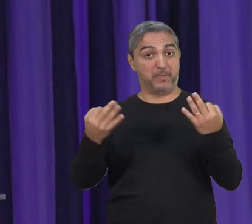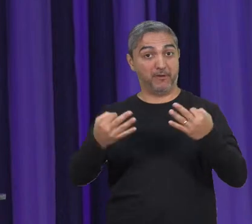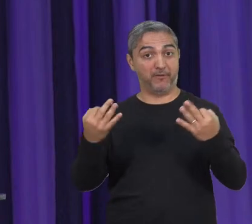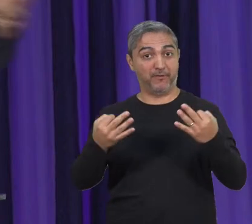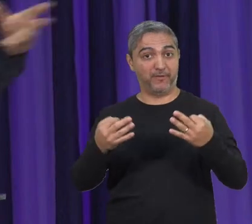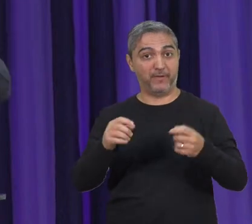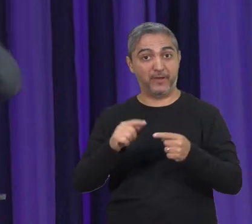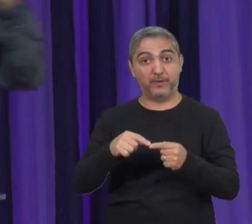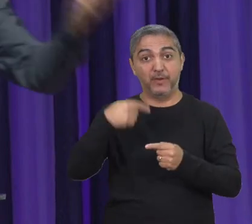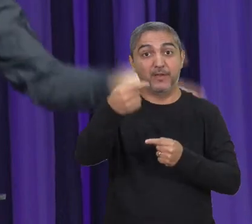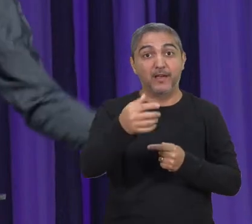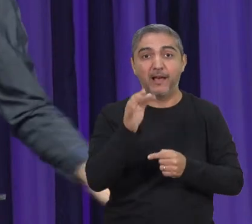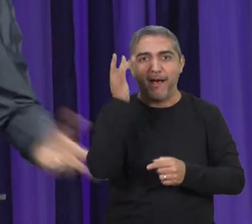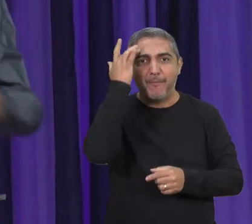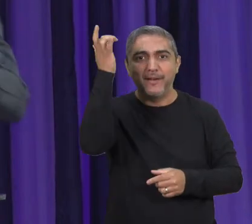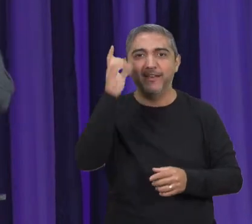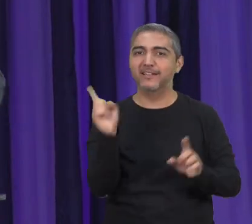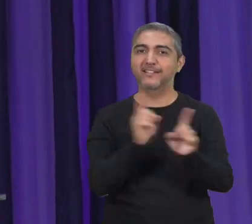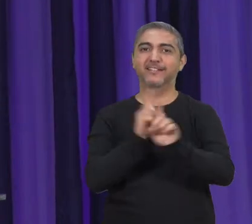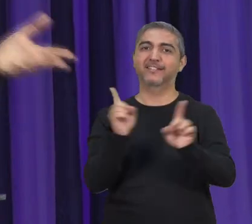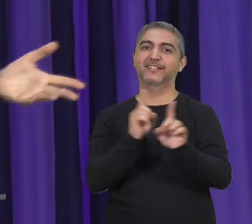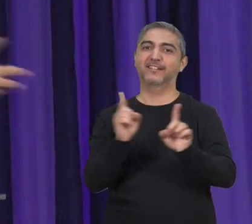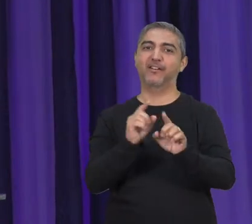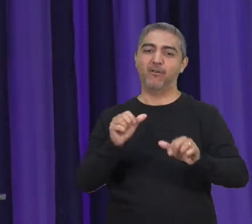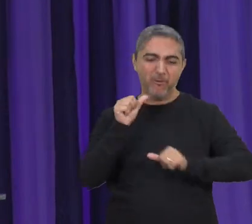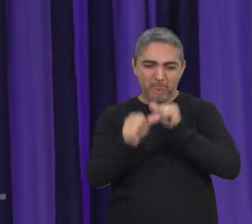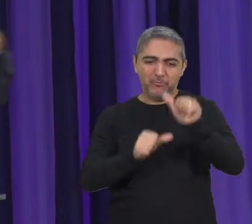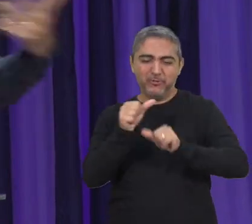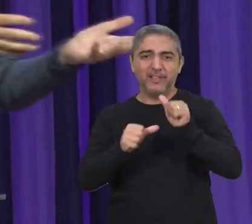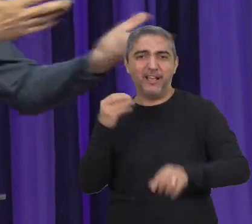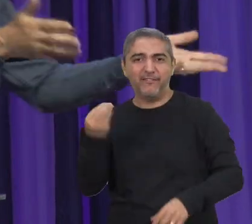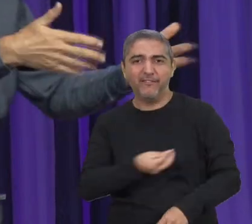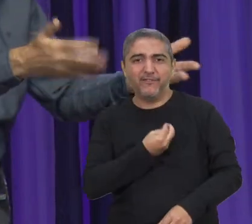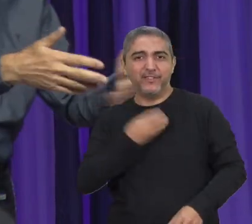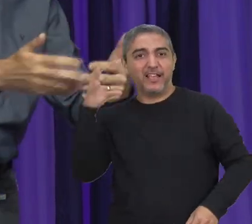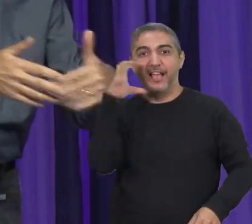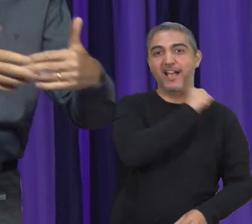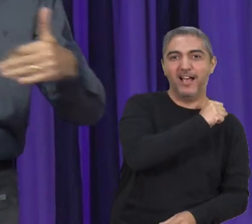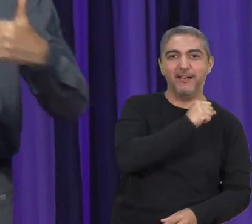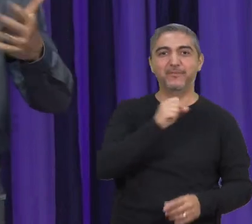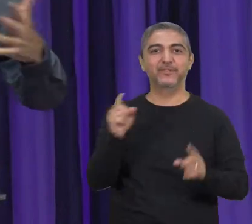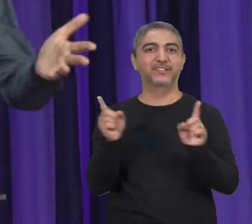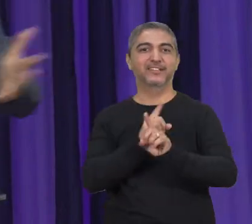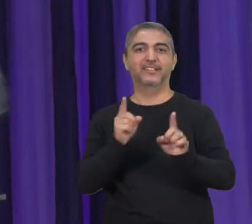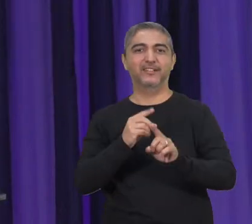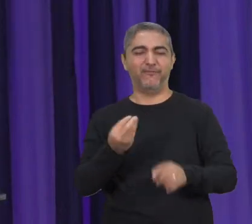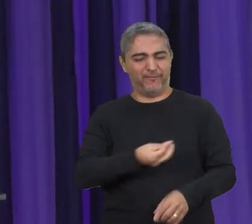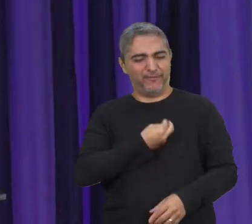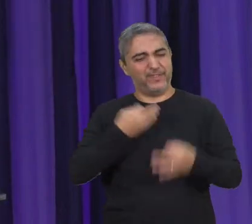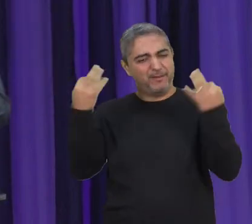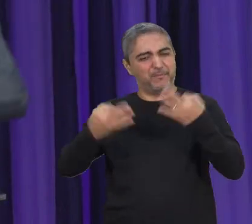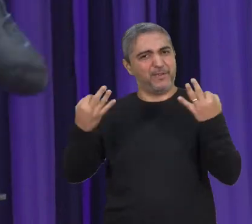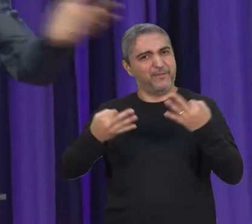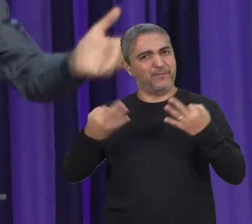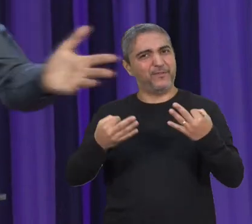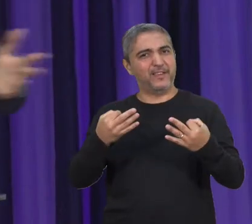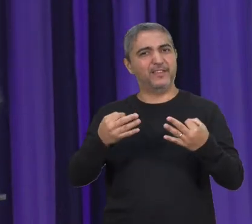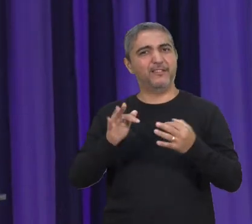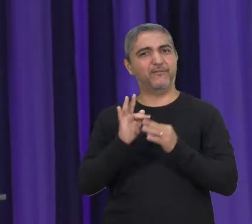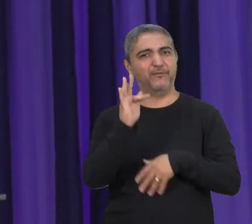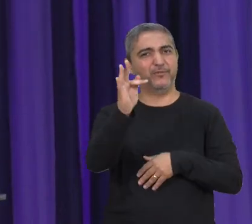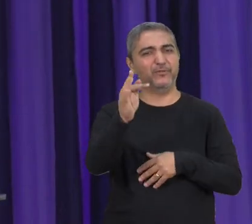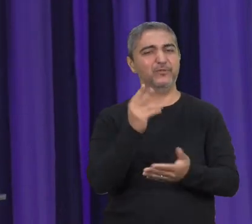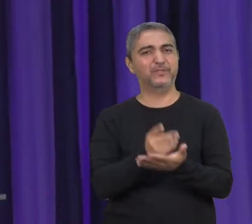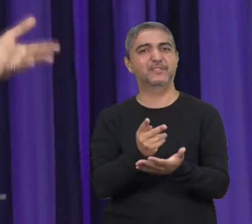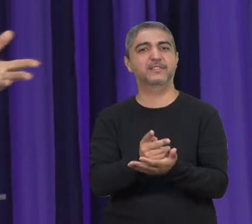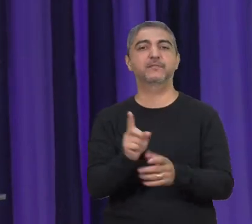vai acontecer uma revolução na sua vida e você nunca mais vai ter a natureza humana fazendo coisas erradas e só a natureza